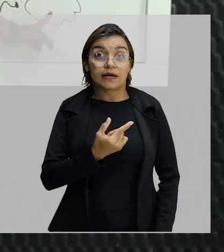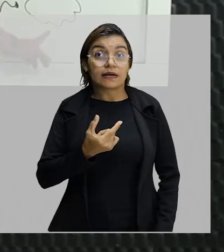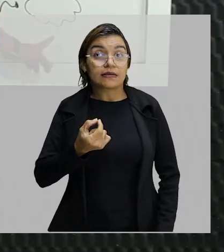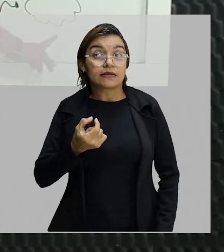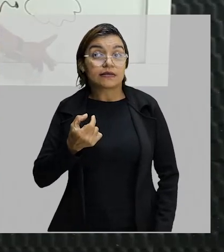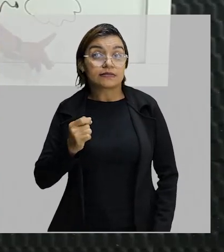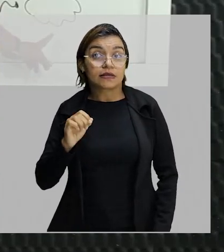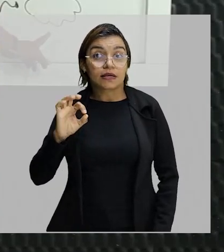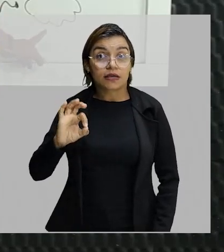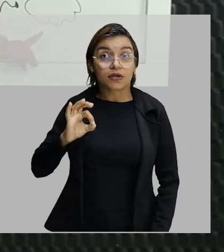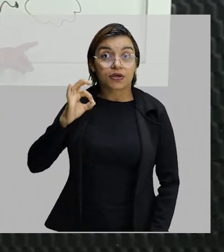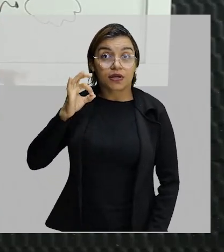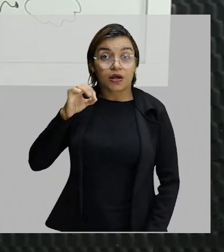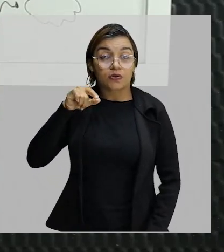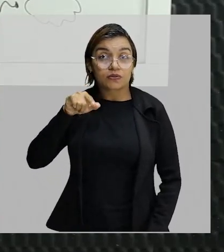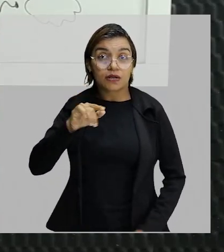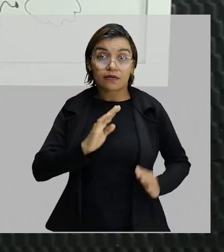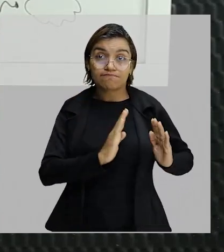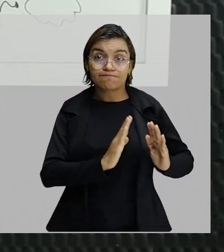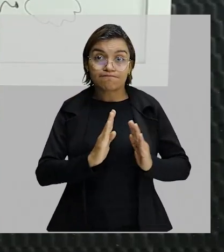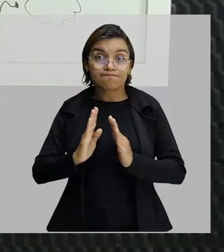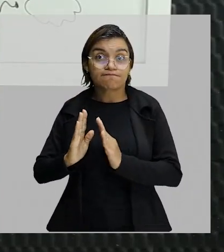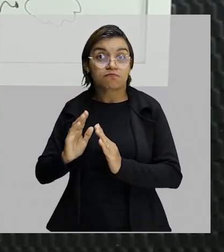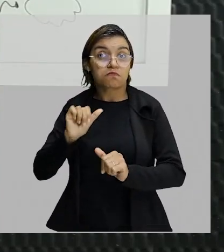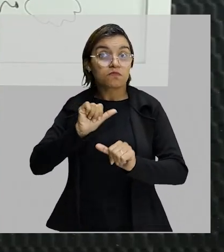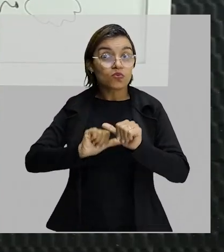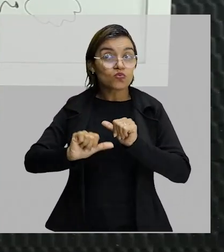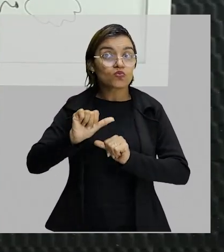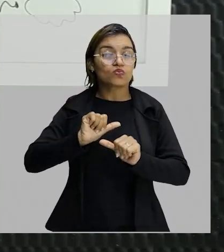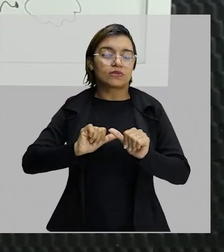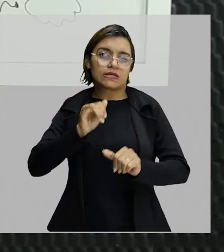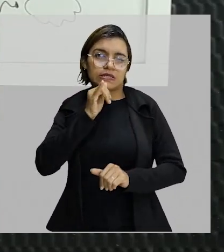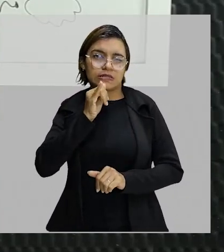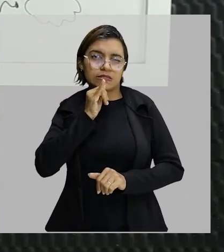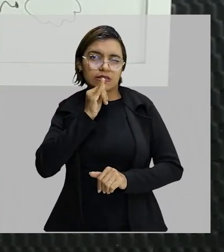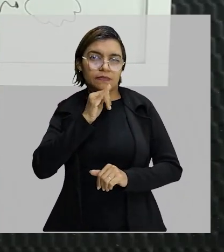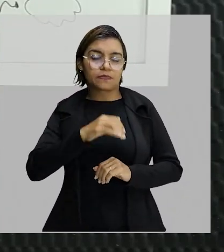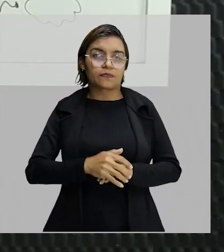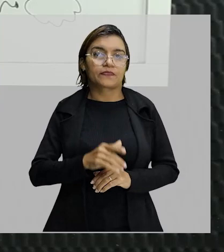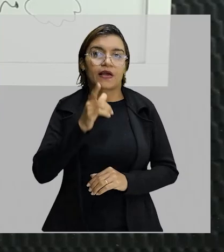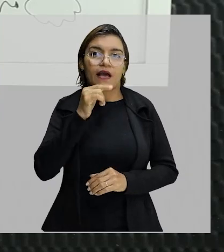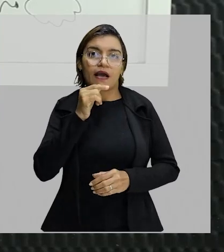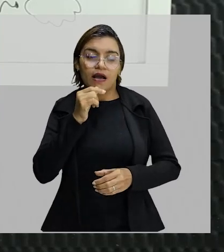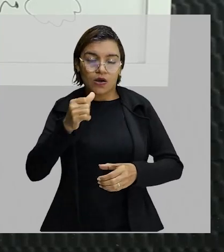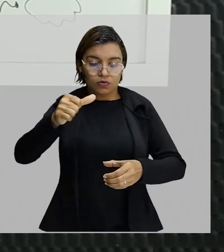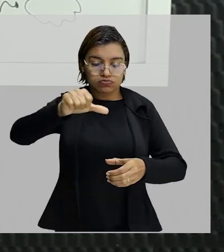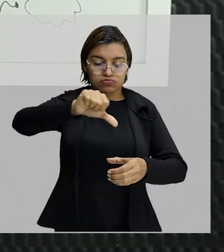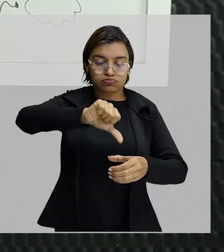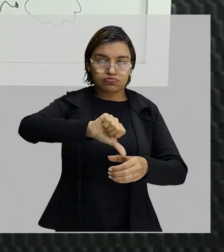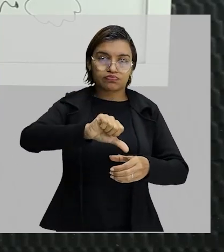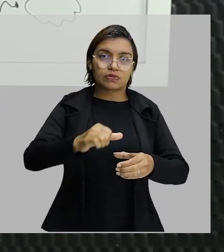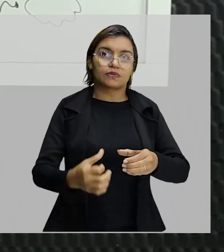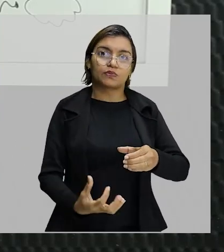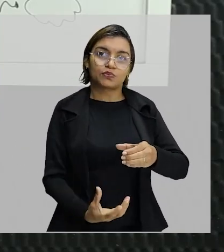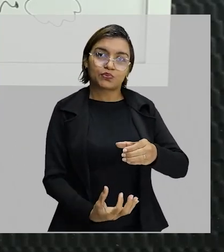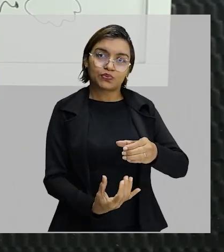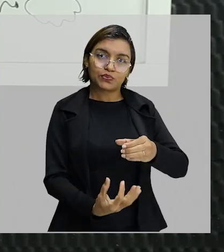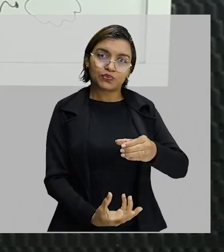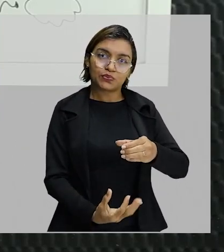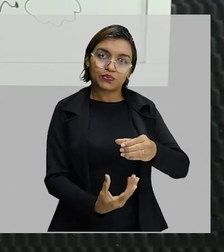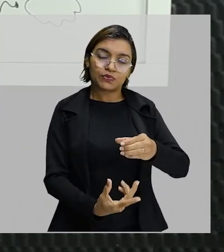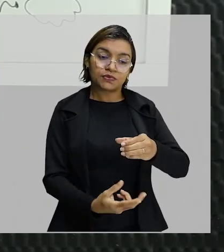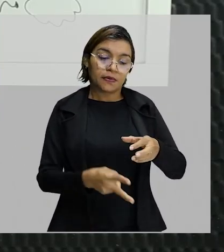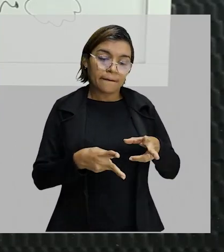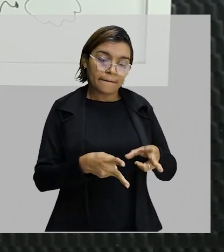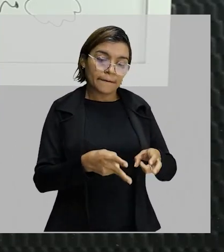mudar de estado. Você percebe lá o seguinte: você colocou a água, né, na panelinha, colocou no fogo. Você vai perceber que